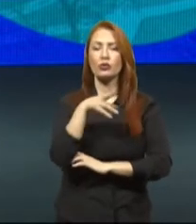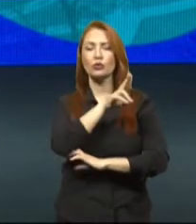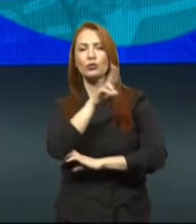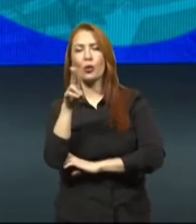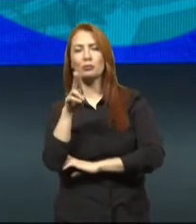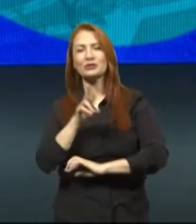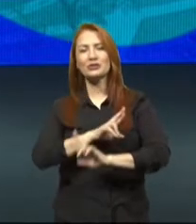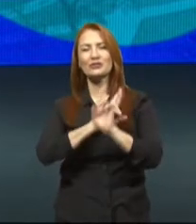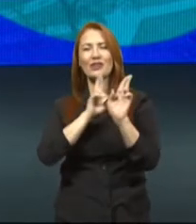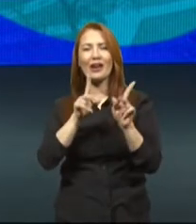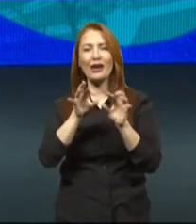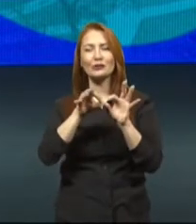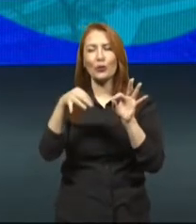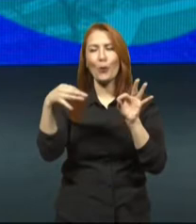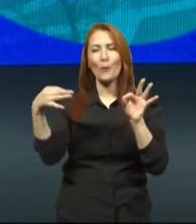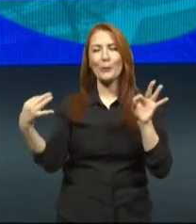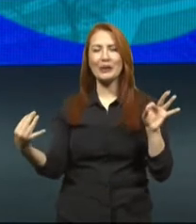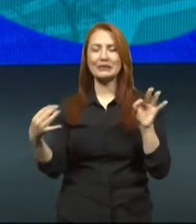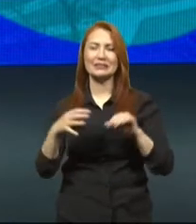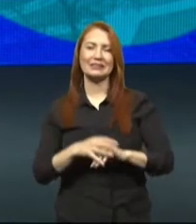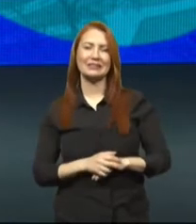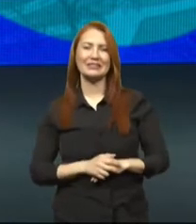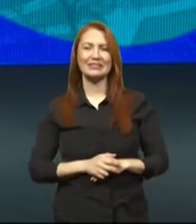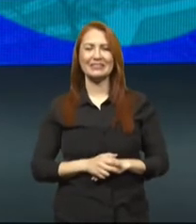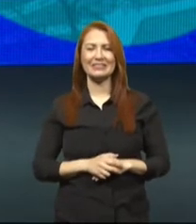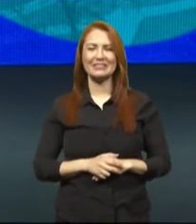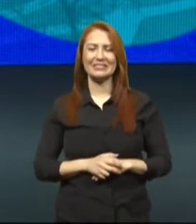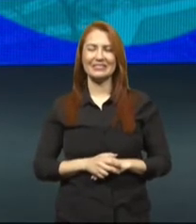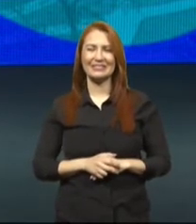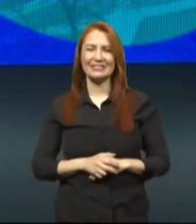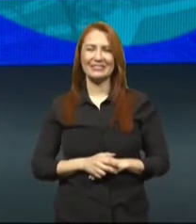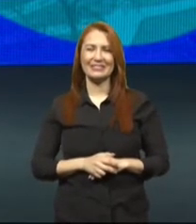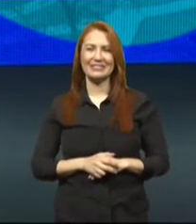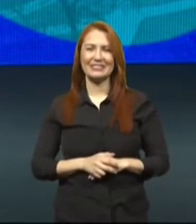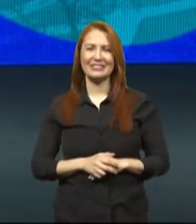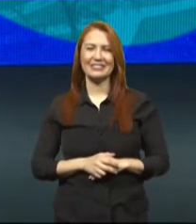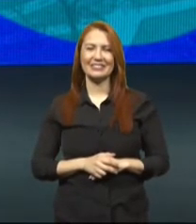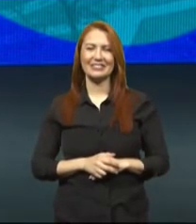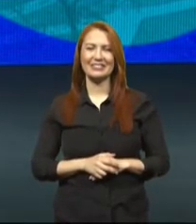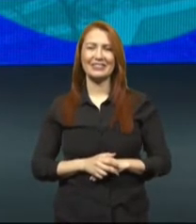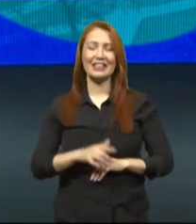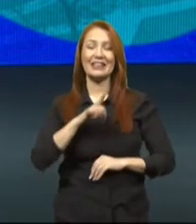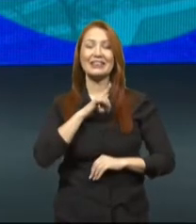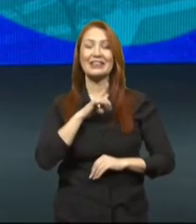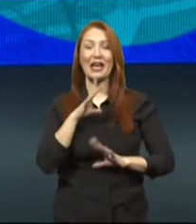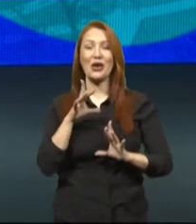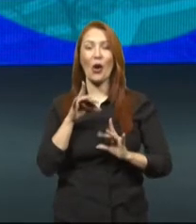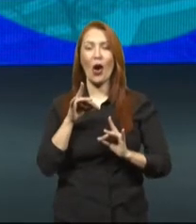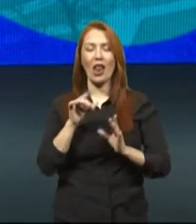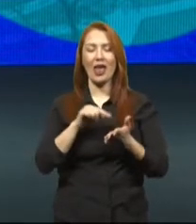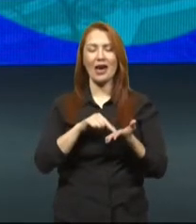cumprido. Igualdade, Cidadania, Direitos Humanos e Assistência Social. Que bom, a gente está com uma cola maravilhosa aqui.